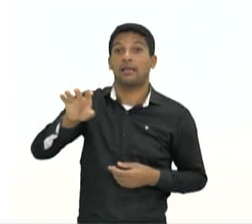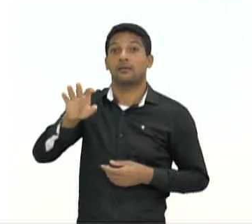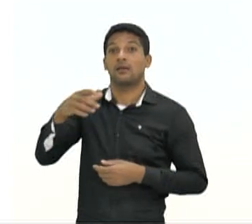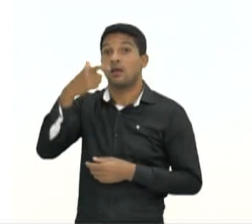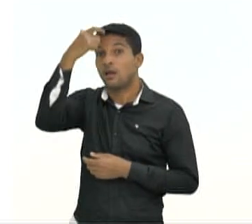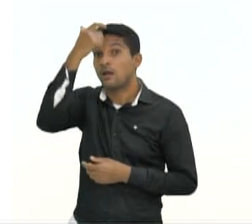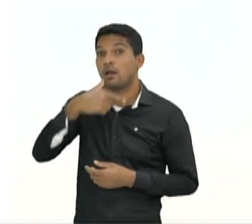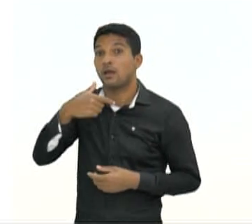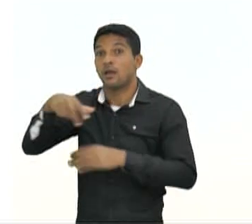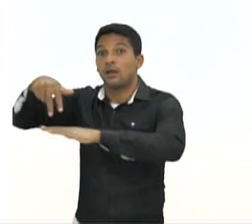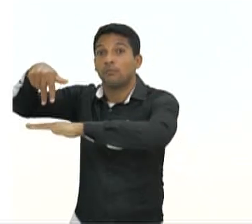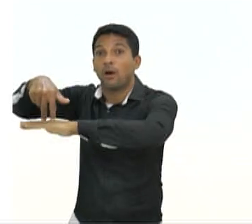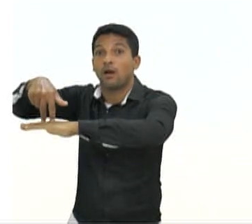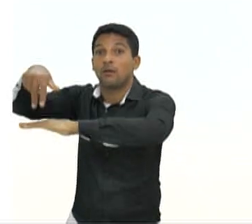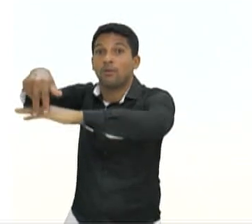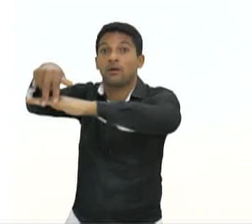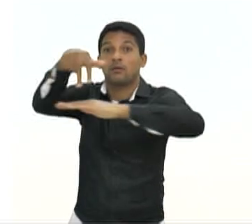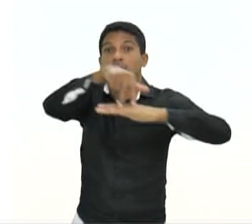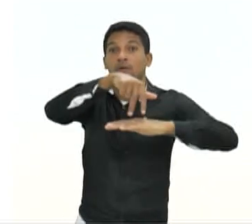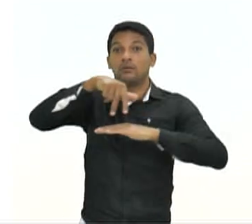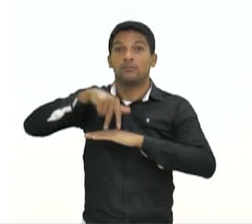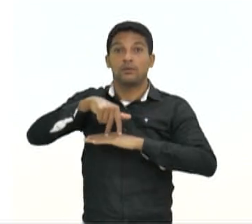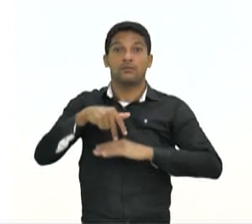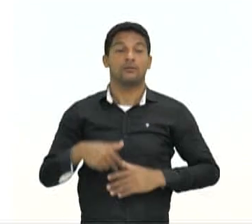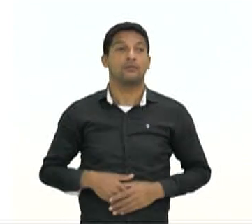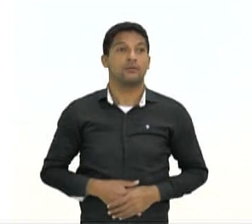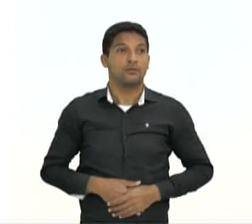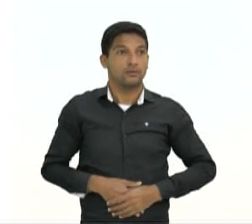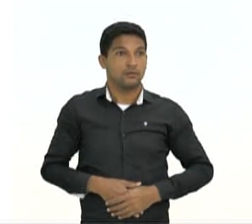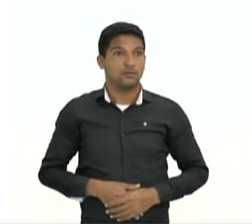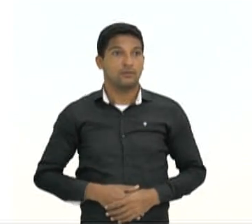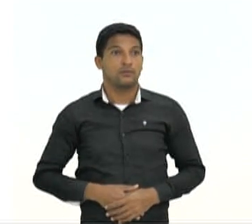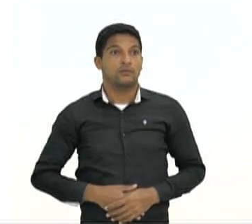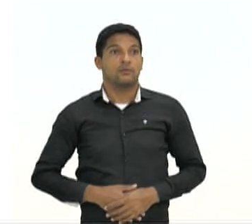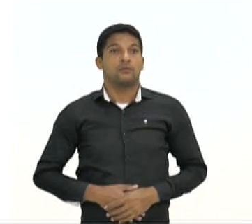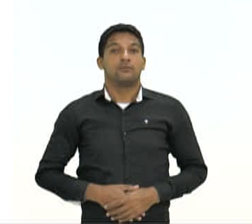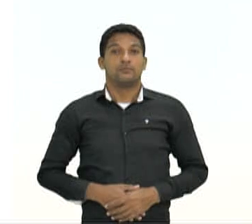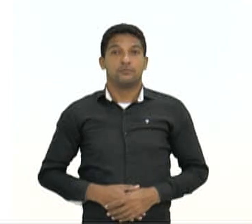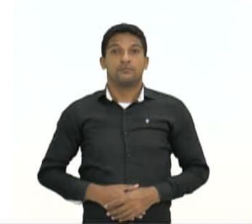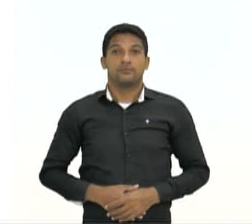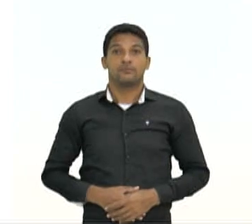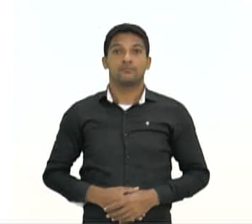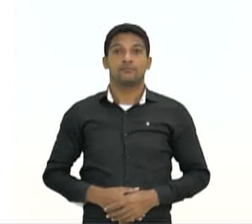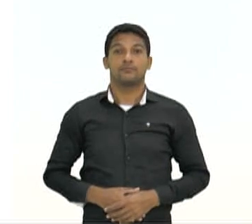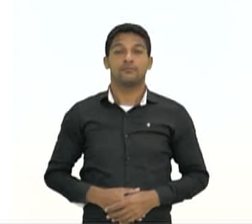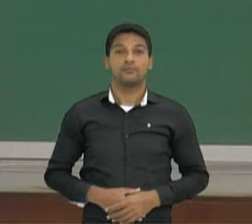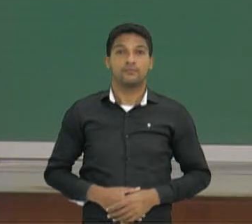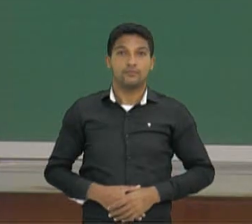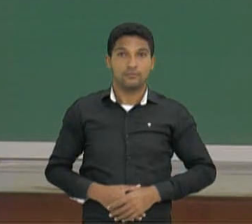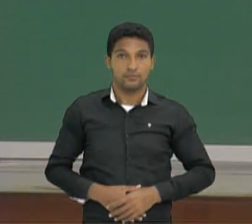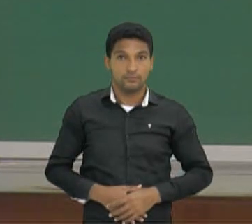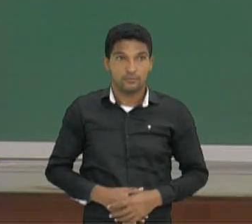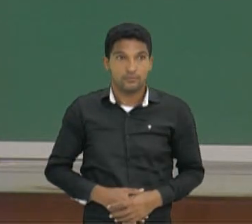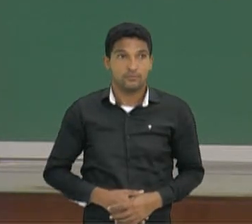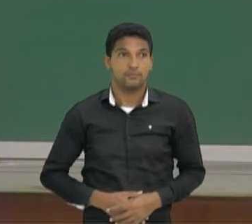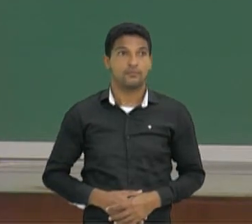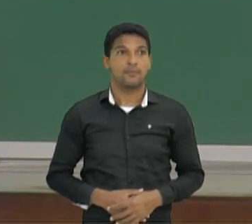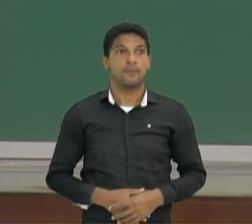o shortstop, responsável por defender o lado centro-esquerdo do infield e realizar a eliminação na segunda